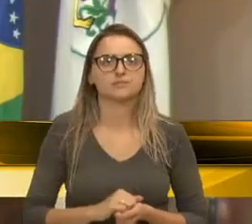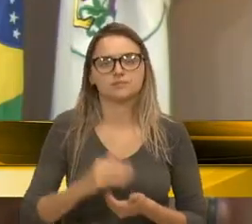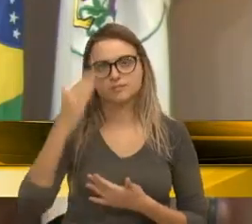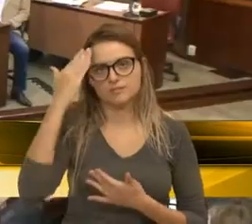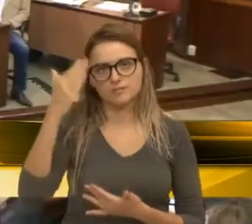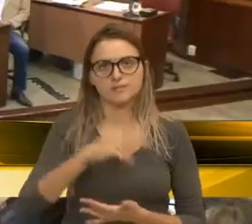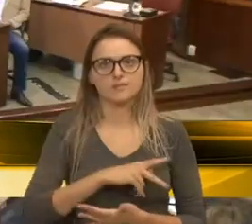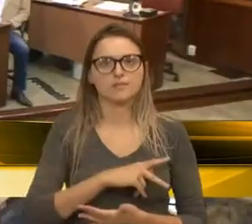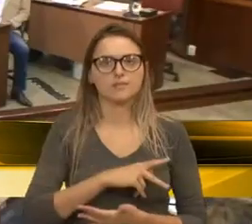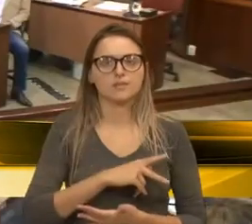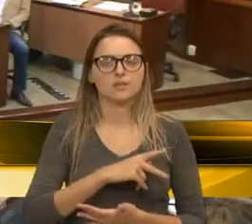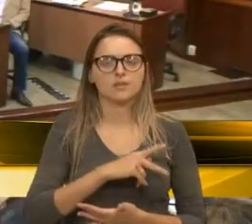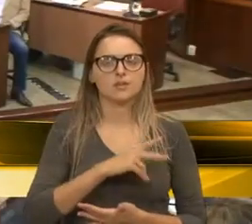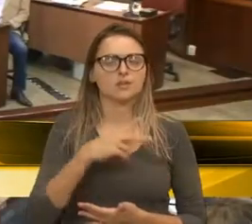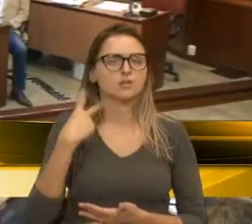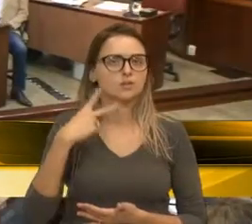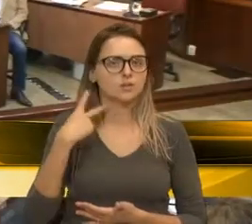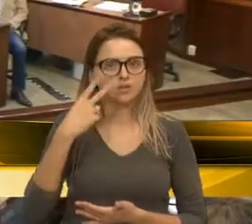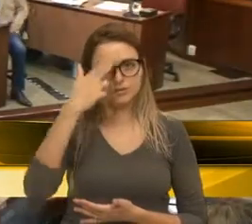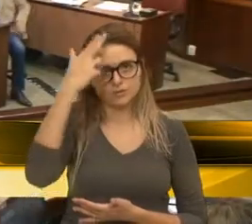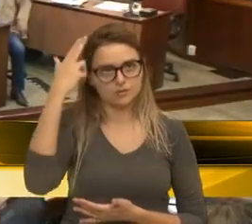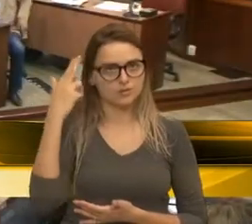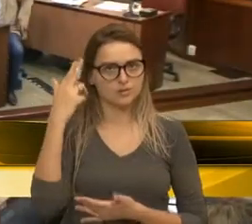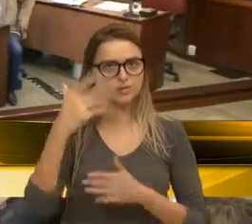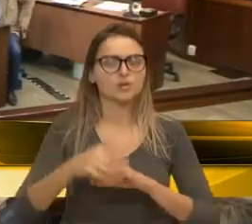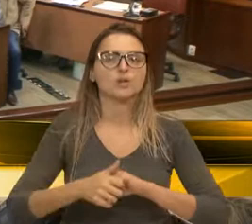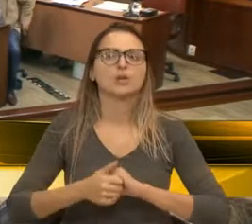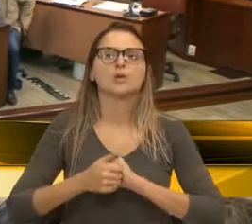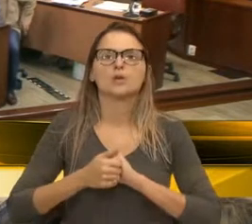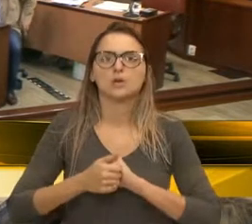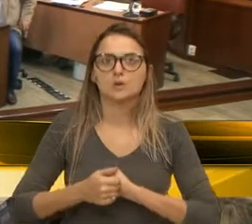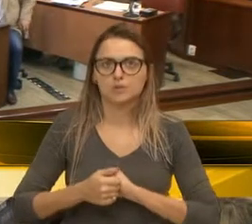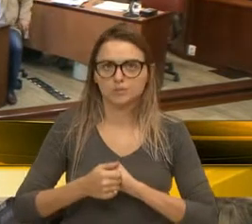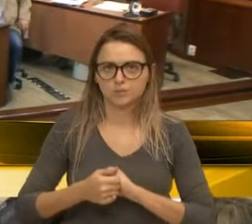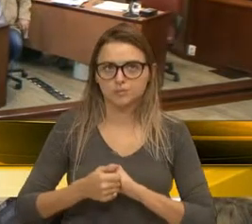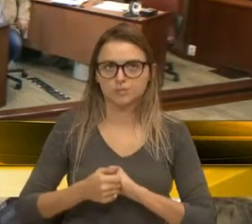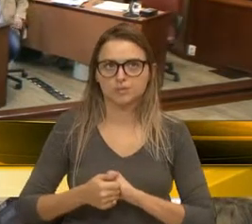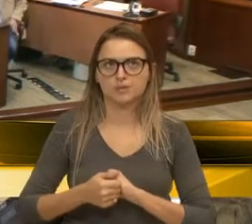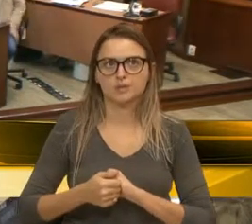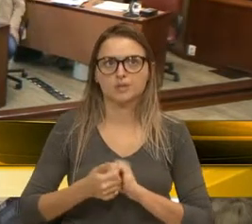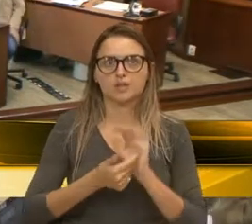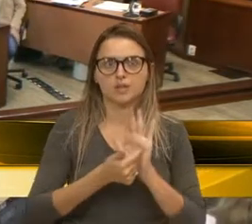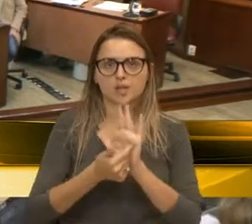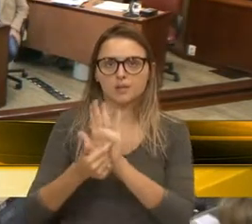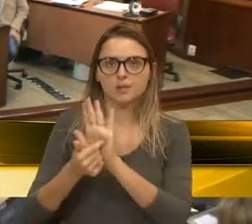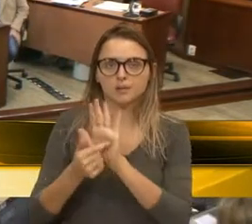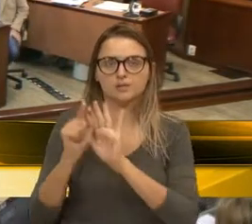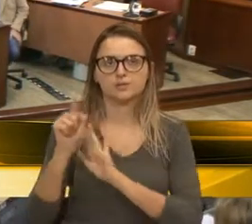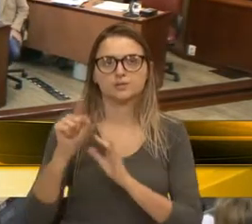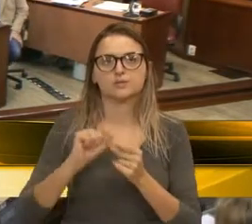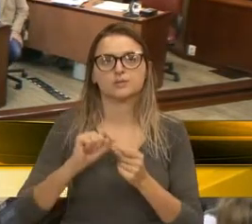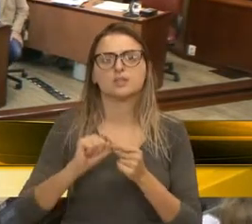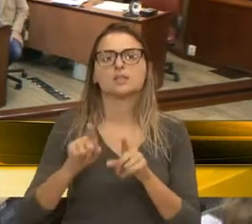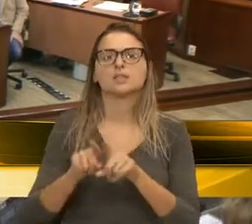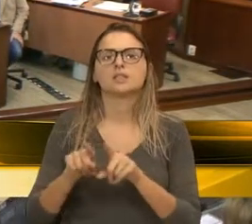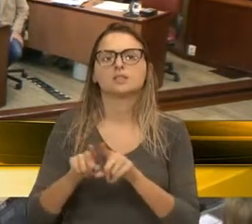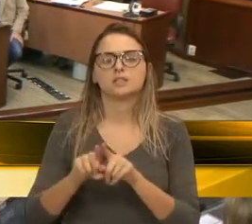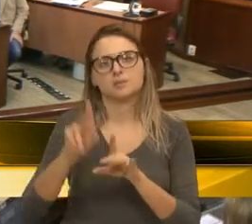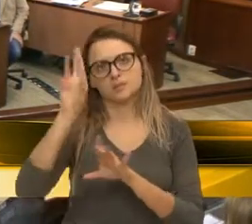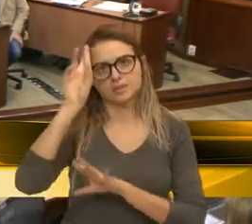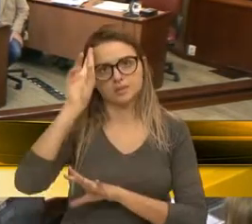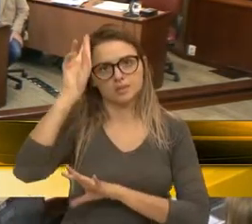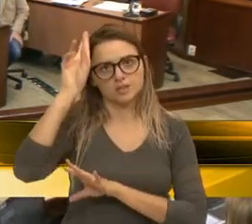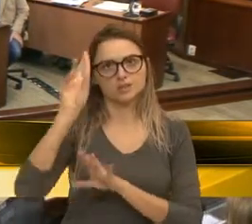Obrigado, vereador Cassina, pela parte, e cumprimentar aqui a exposição de Vossa Excelência e também da diretora